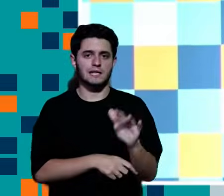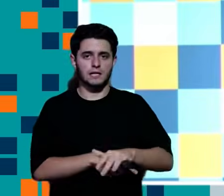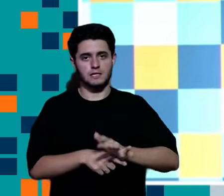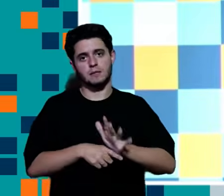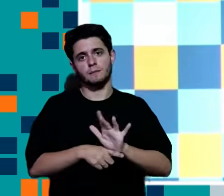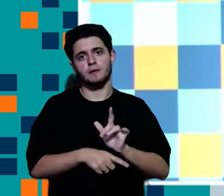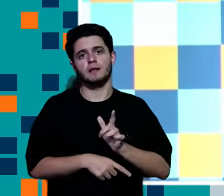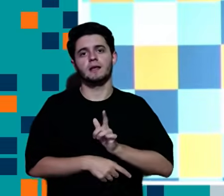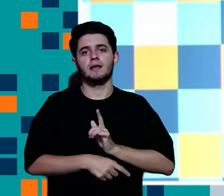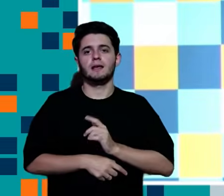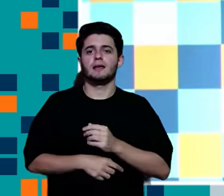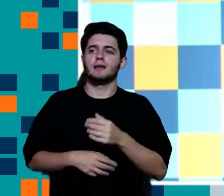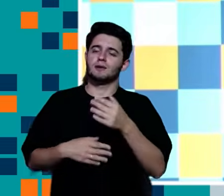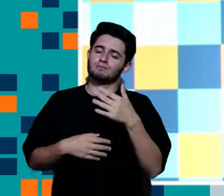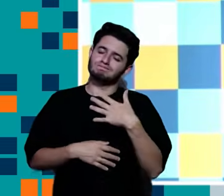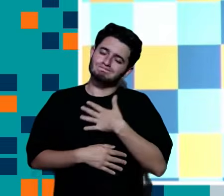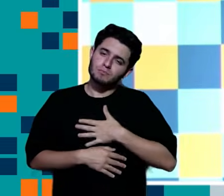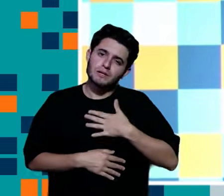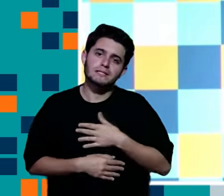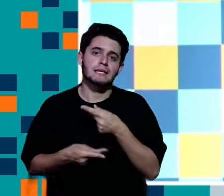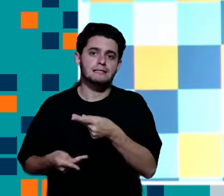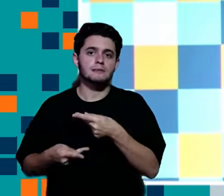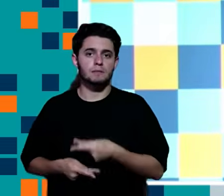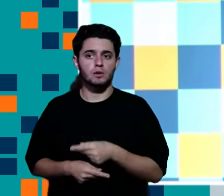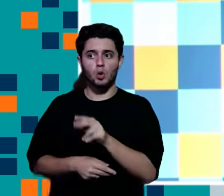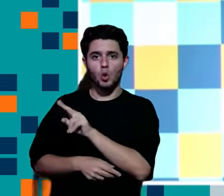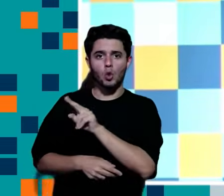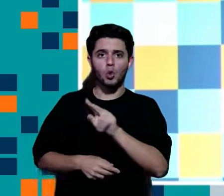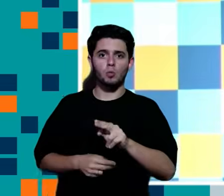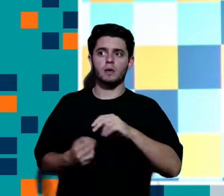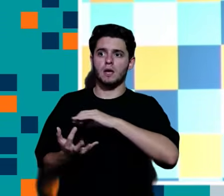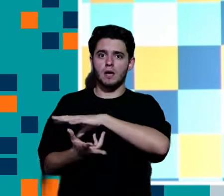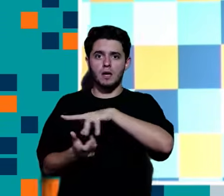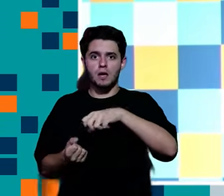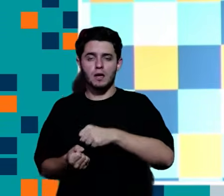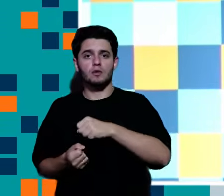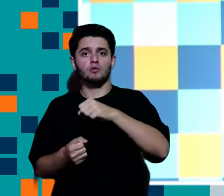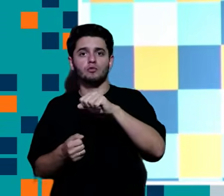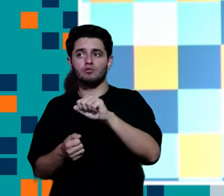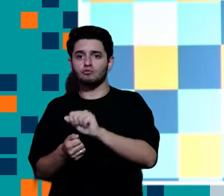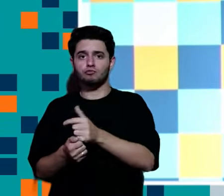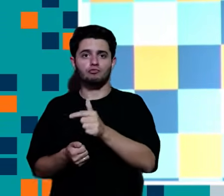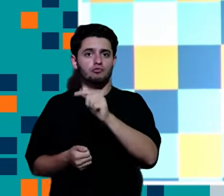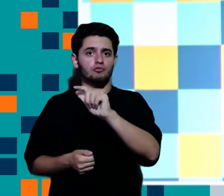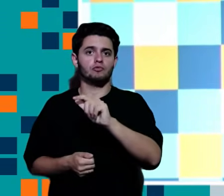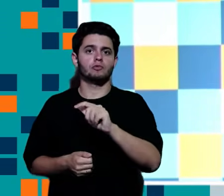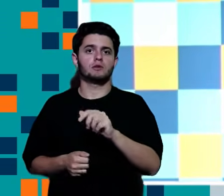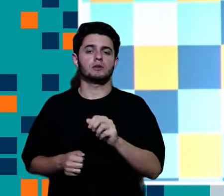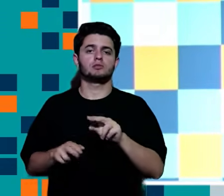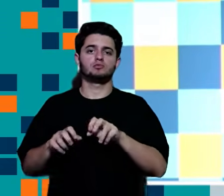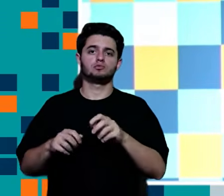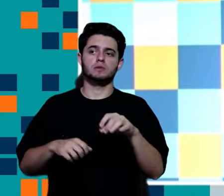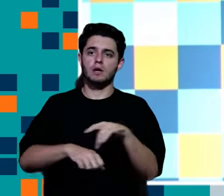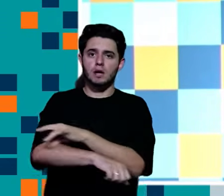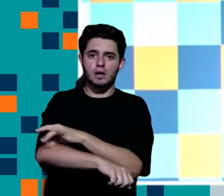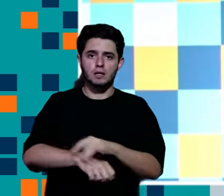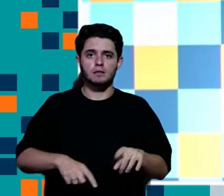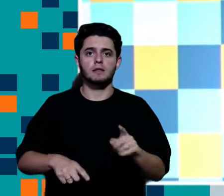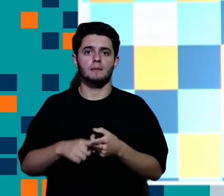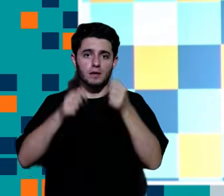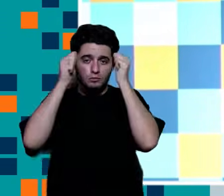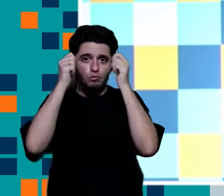temos a honra de receber um dos principais nomes internacionais da interseção entre arquitetura e neurociência, Ty